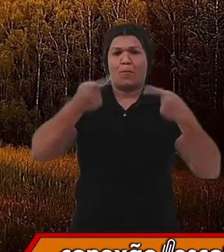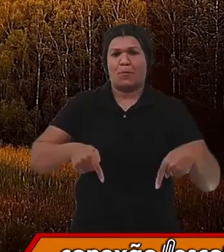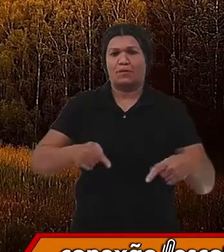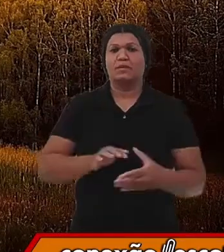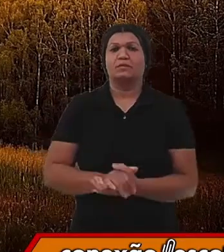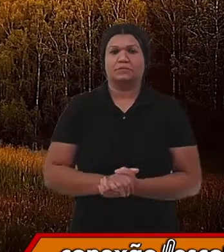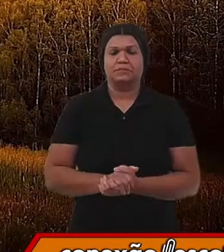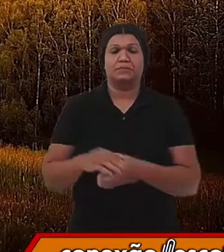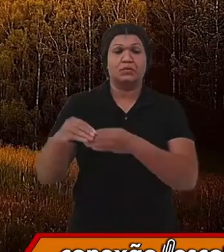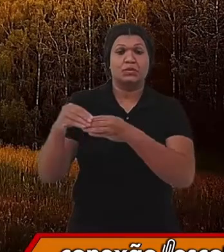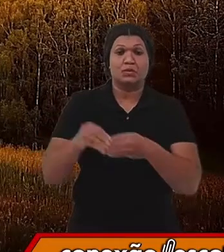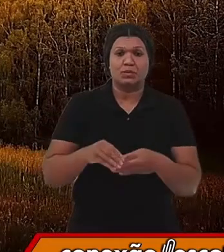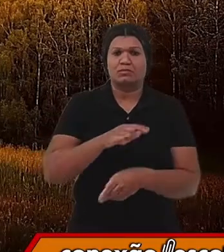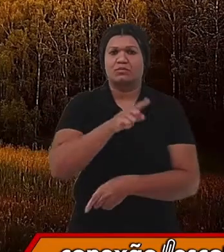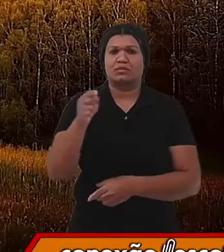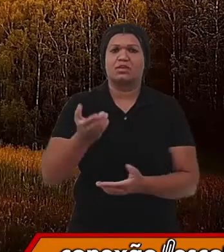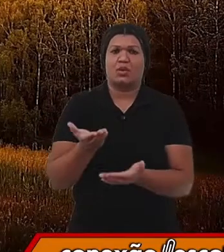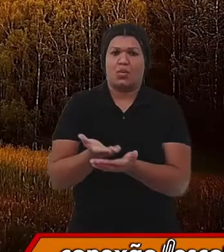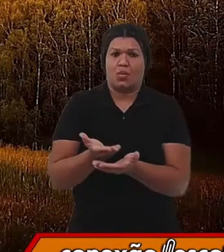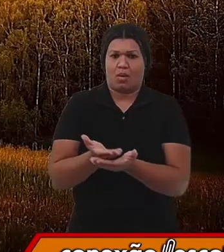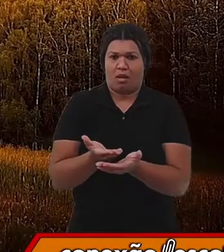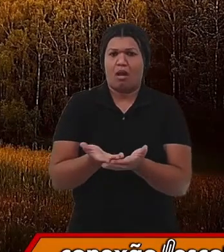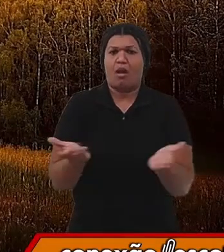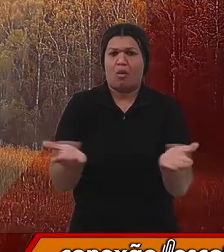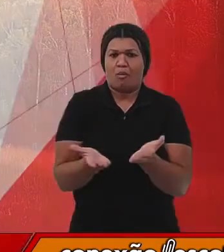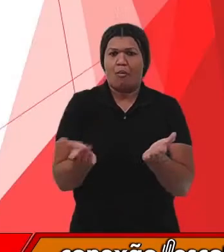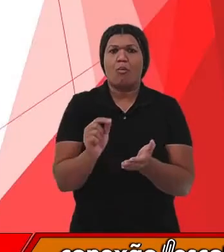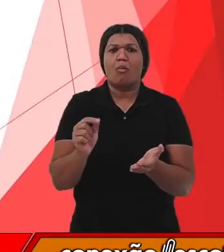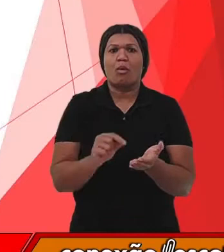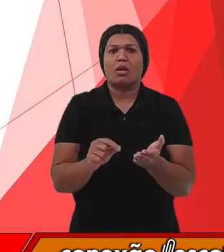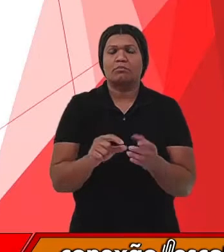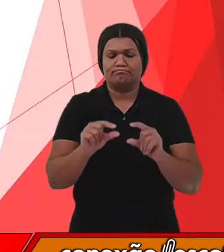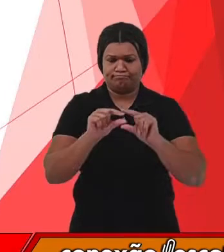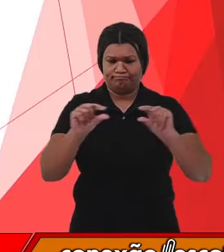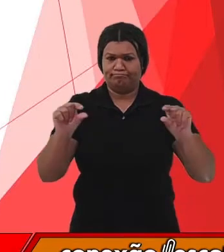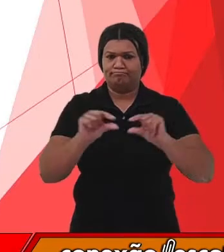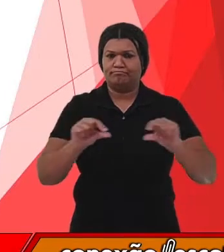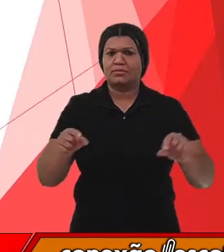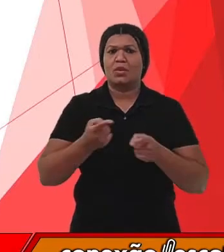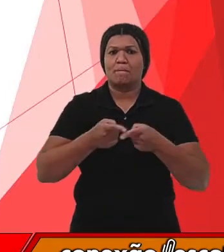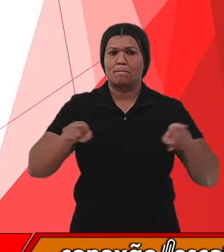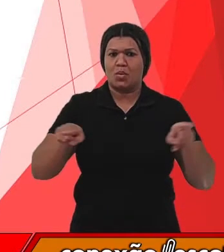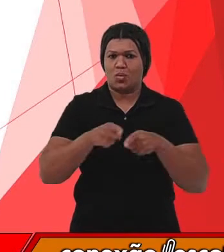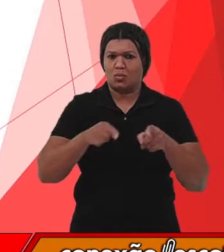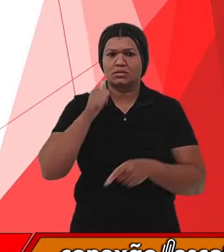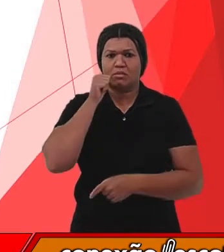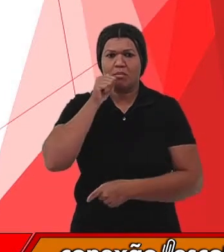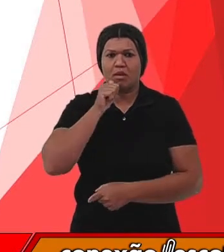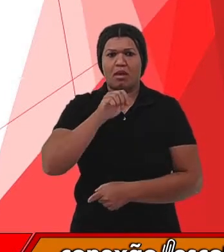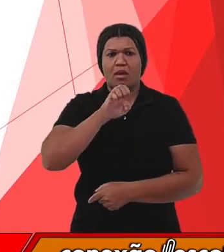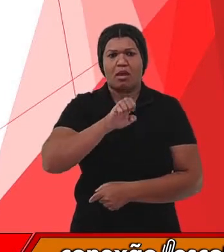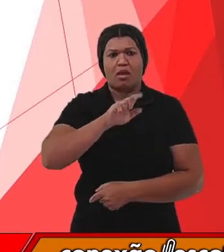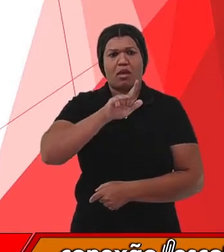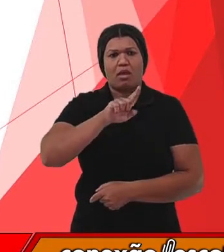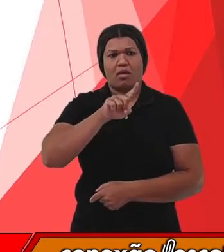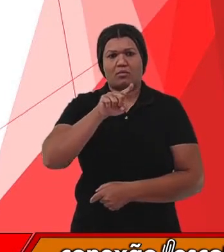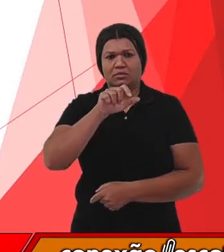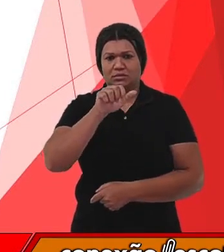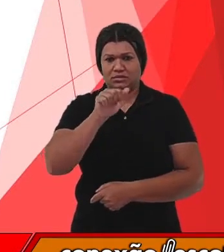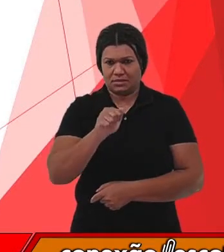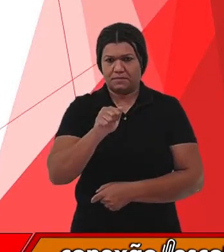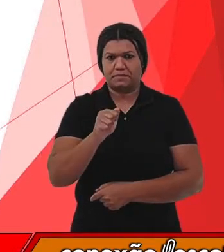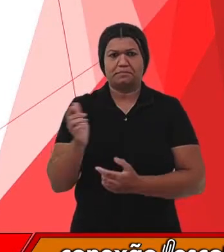a letra de uma música da Elza Soares, essa distinta senhora que aparece aí para vocês nessa foto, e ela